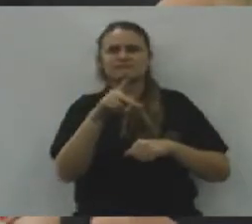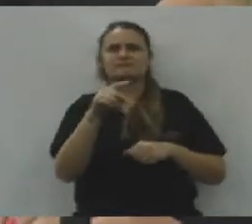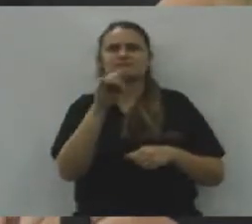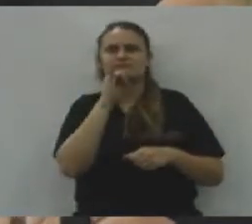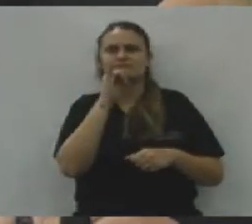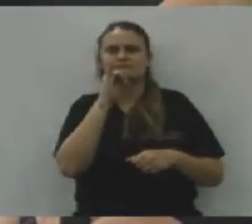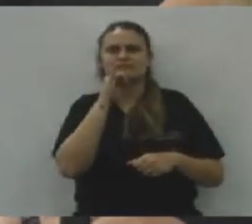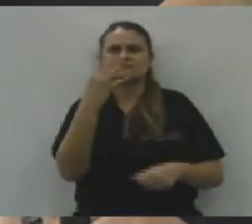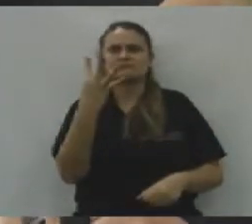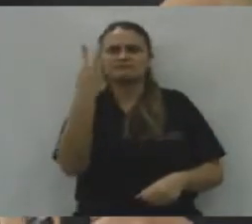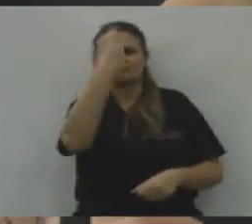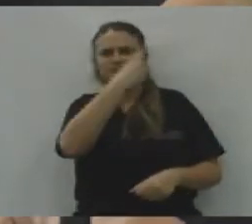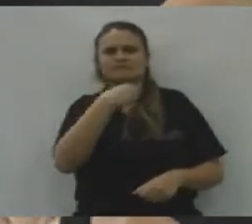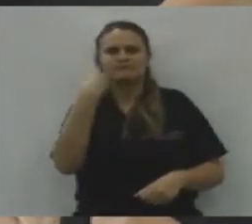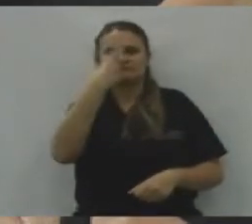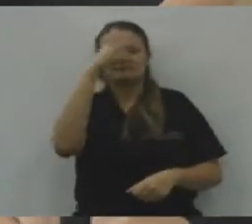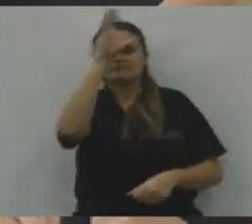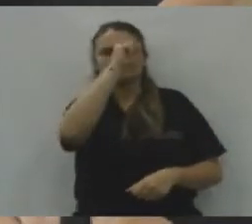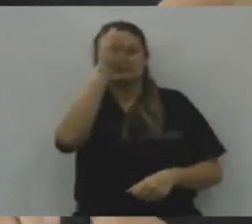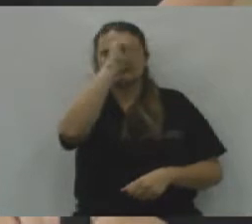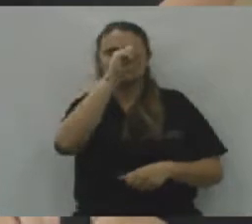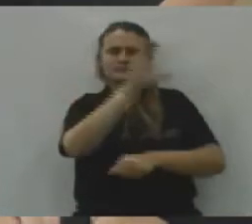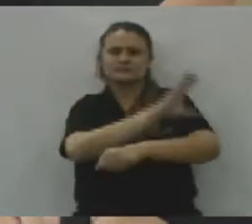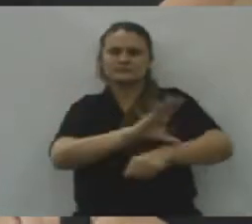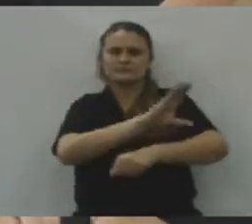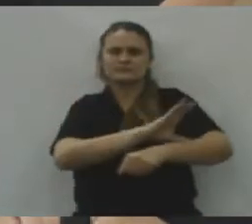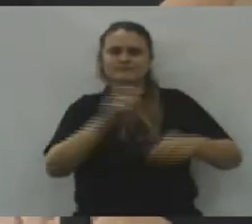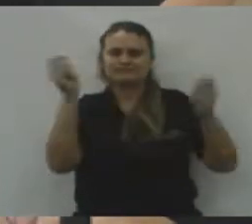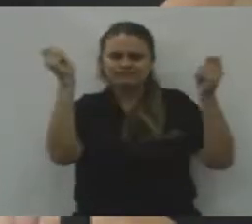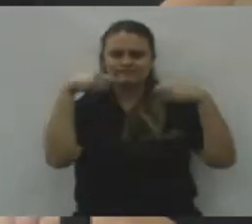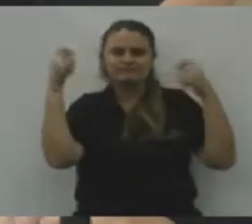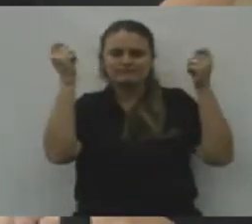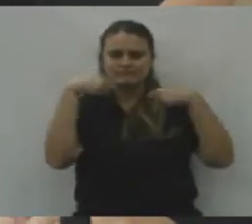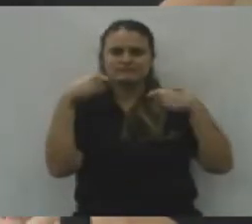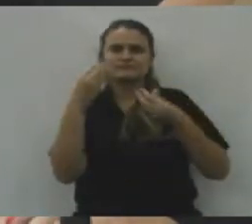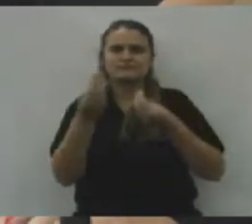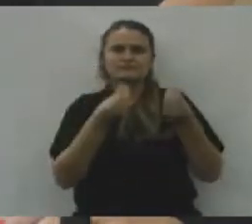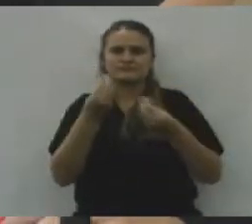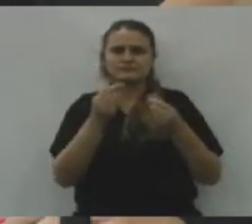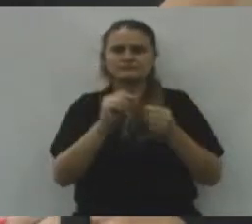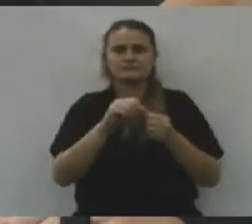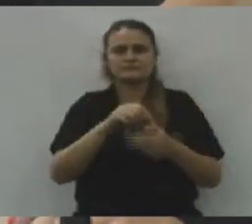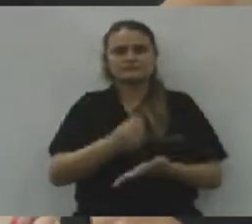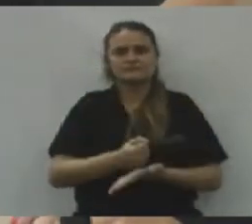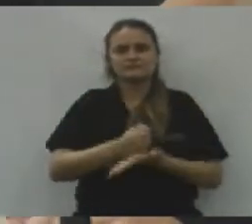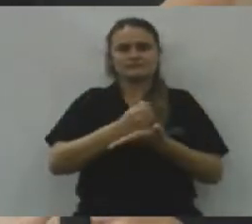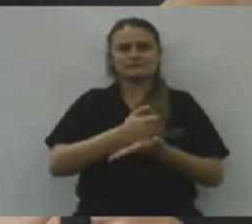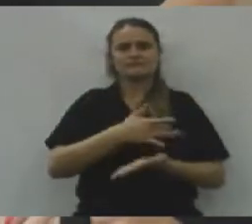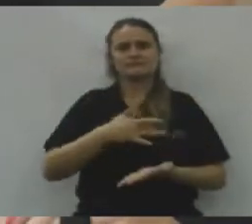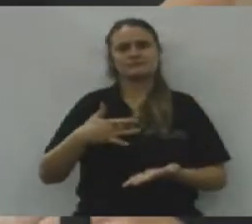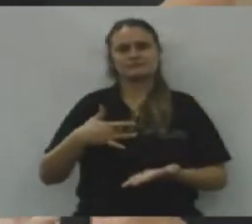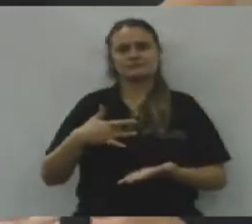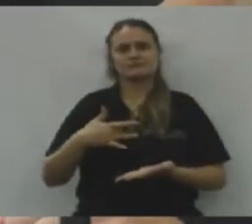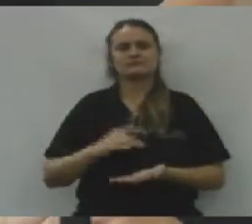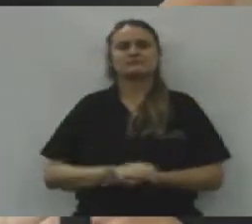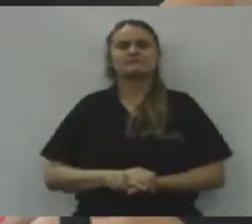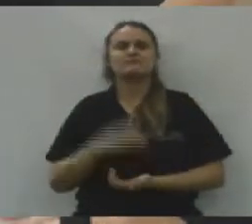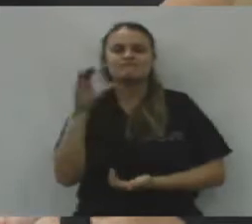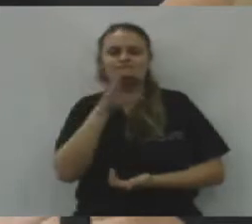dia, aí, né, equipes preparadas possam capacitá-los para fazer exatamente esse atendimento